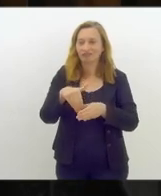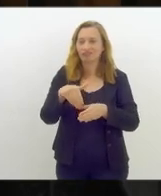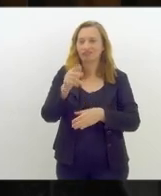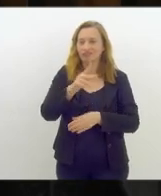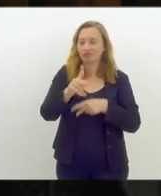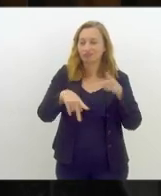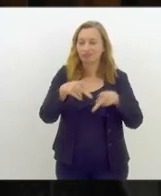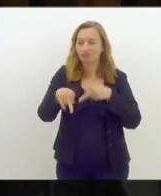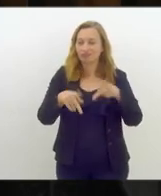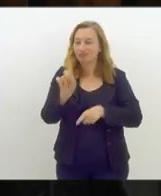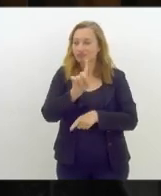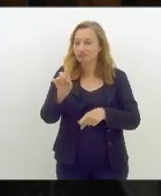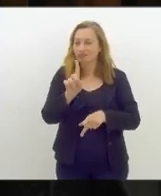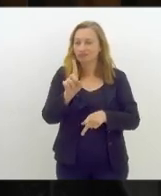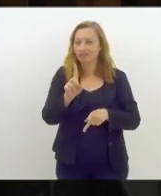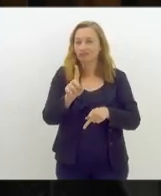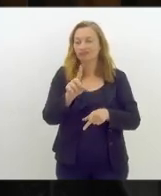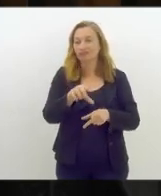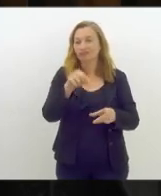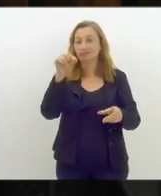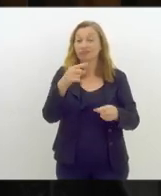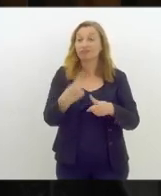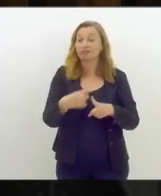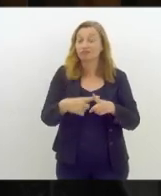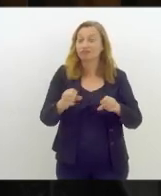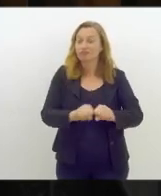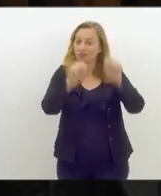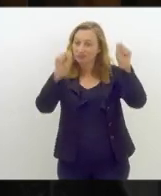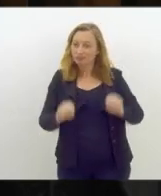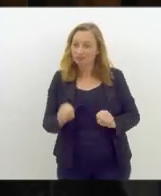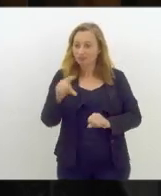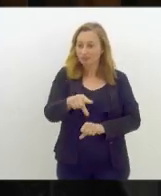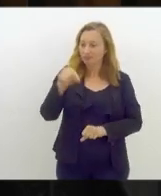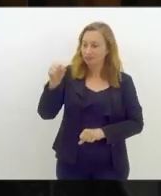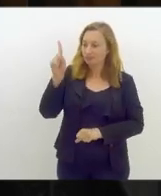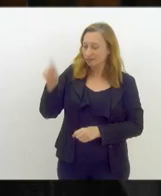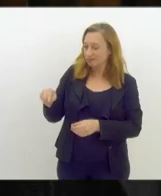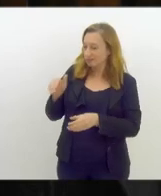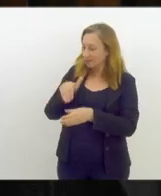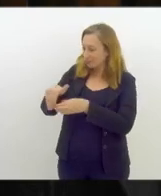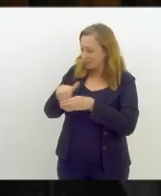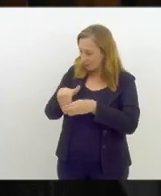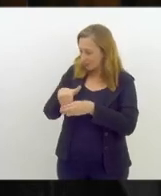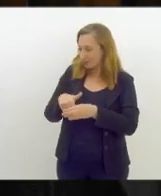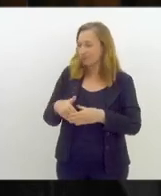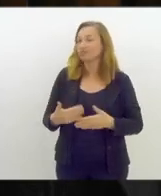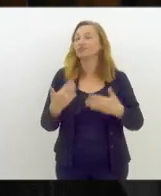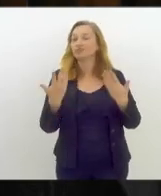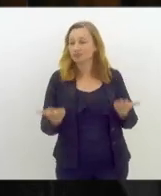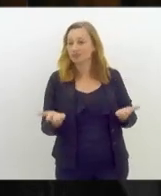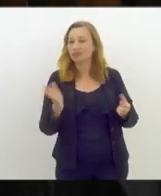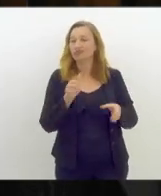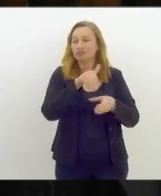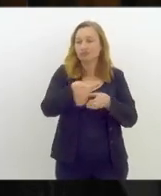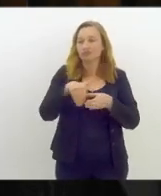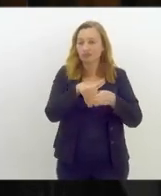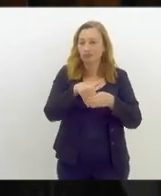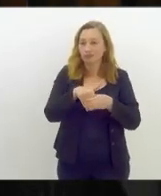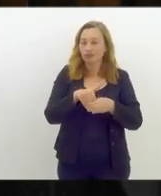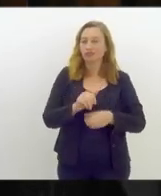e não eleitos, porque o sistema de escolha é o voto de legenda, e para o voto de